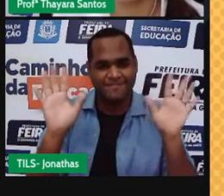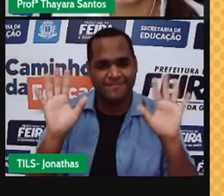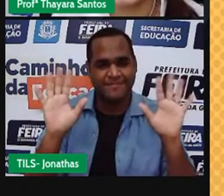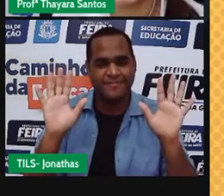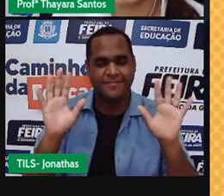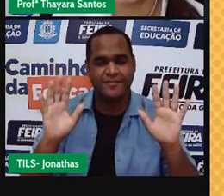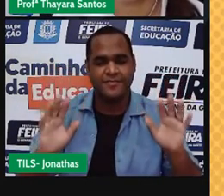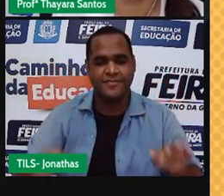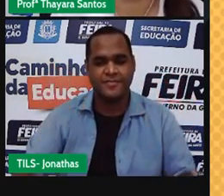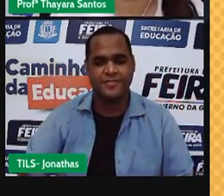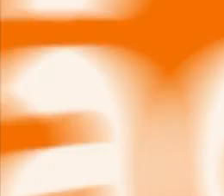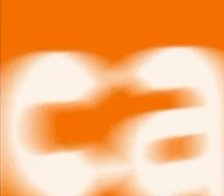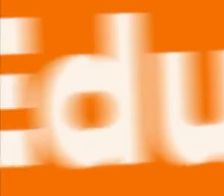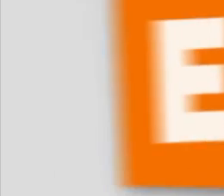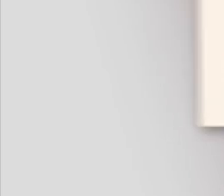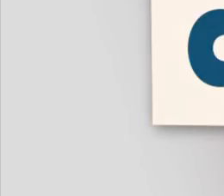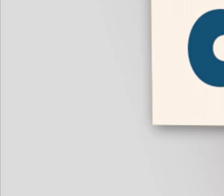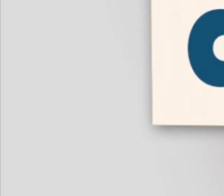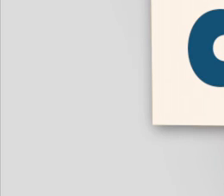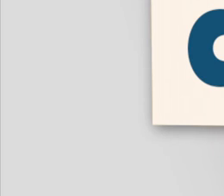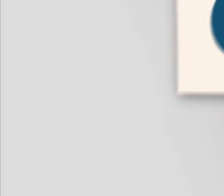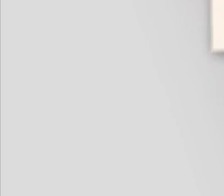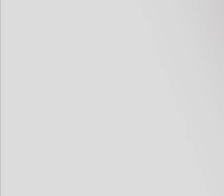tchau tchau E aí